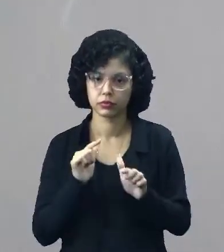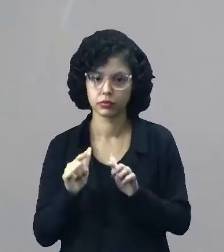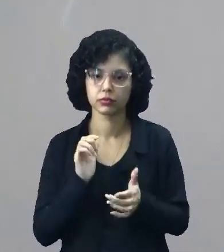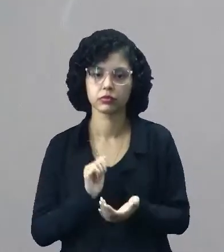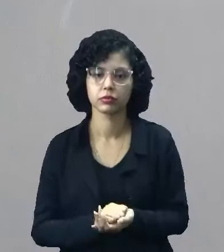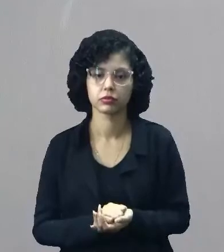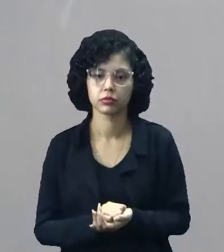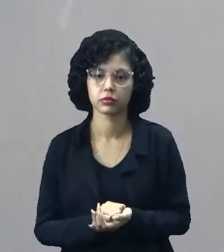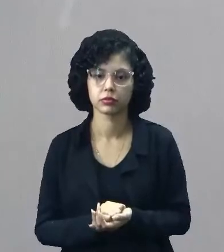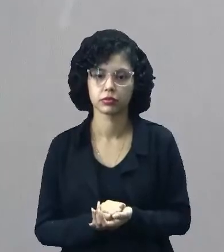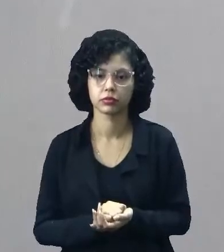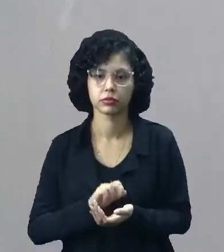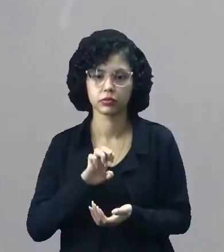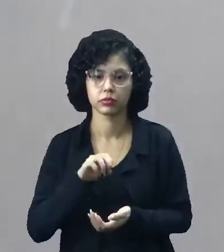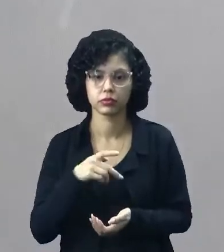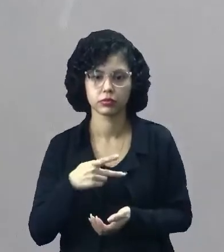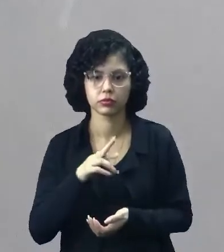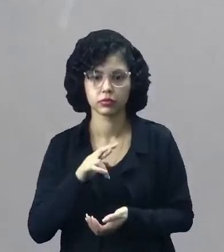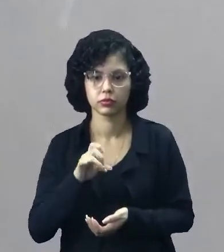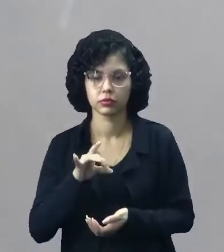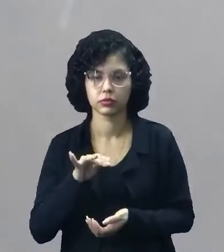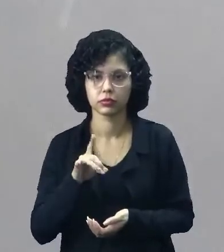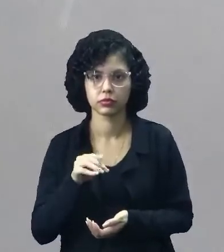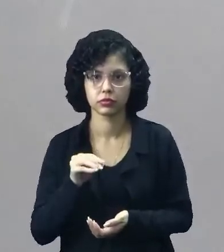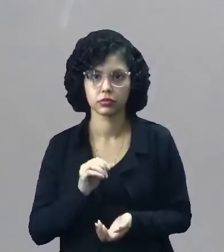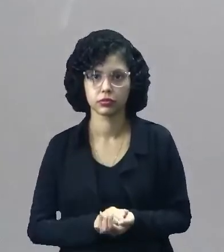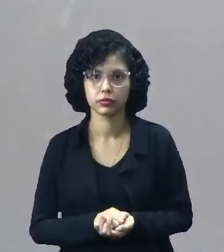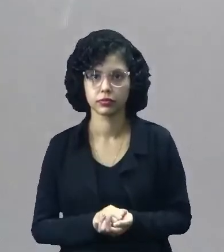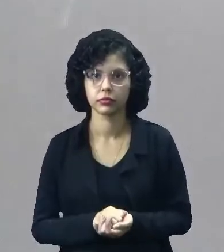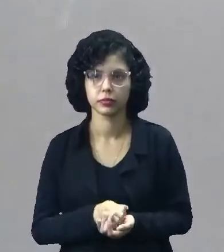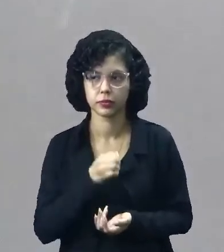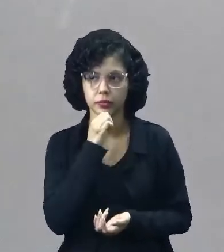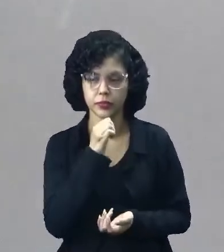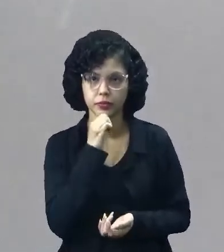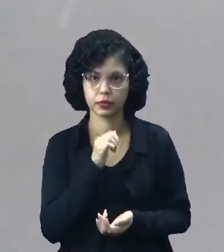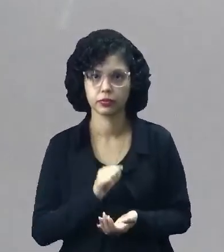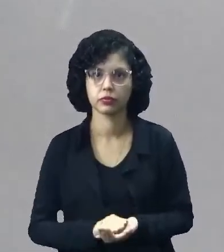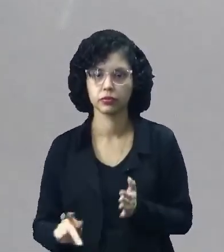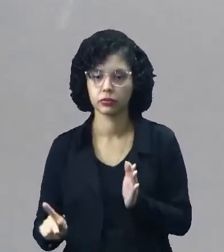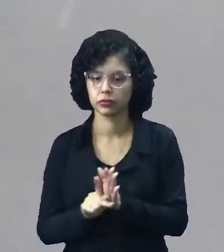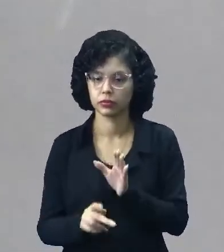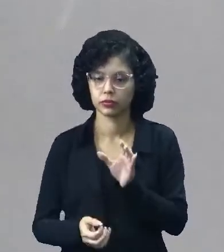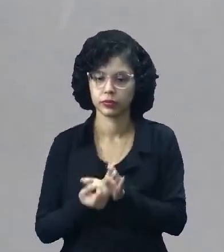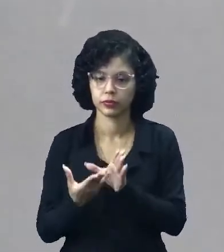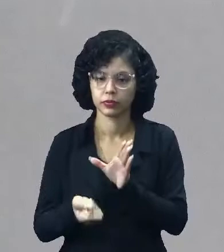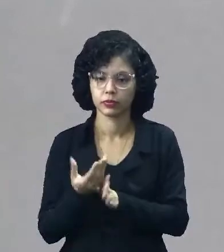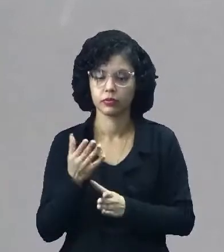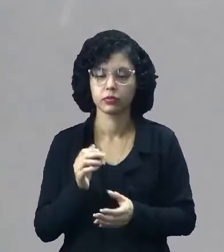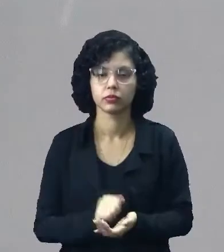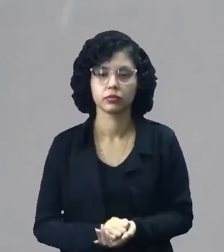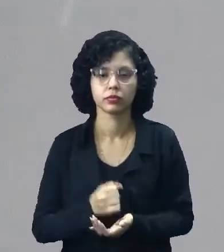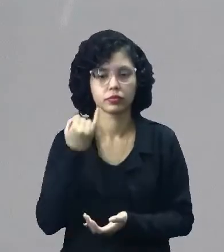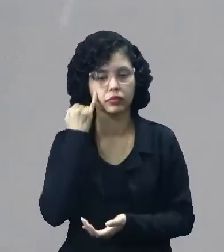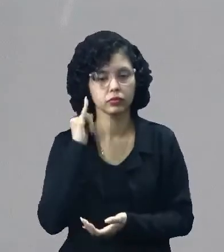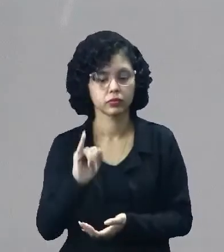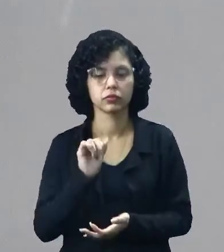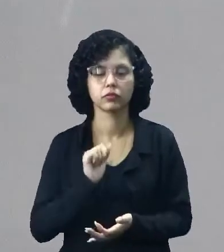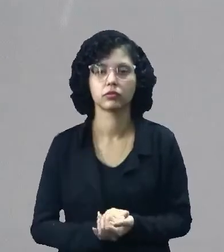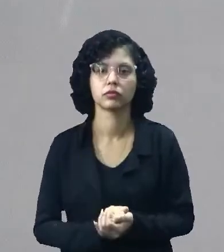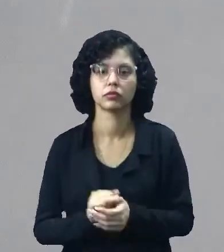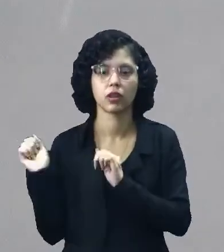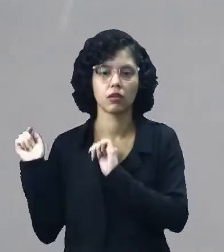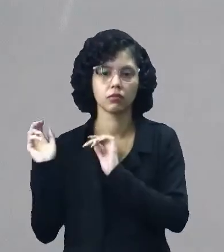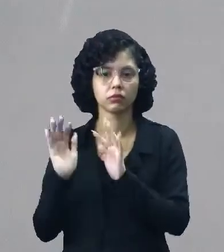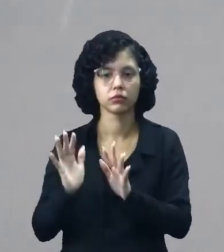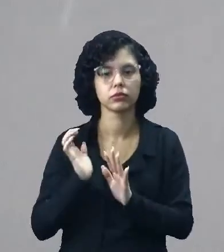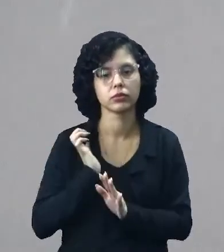você empreender, se você conseguir, por exemplo, inventar um produto aí, né? Se consolidar no mercado, a ideia é de que você vá acumular